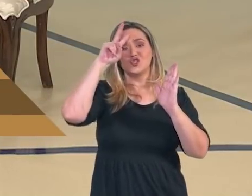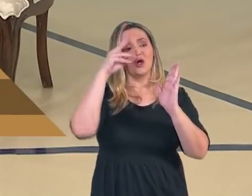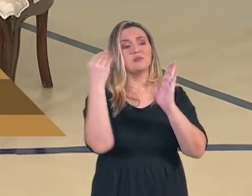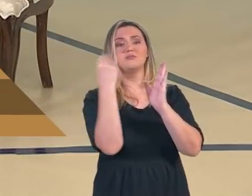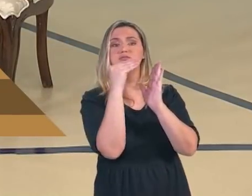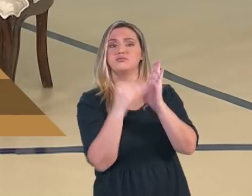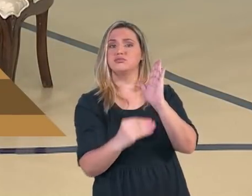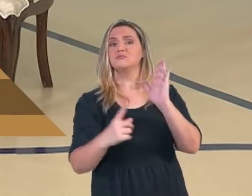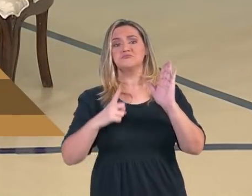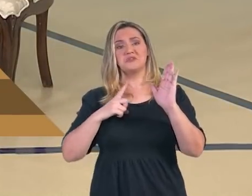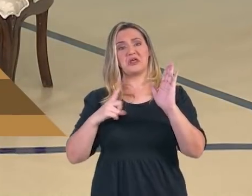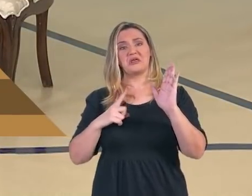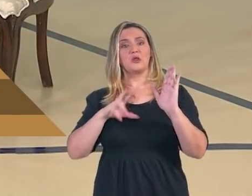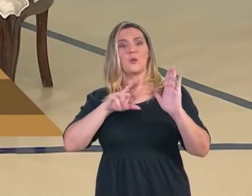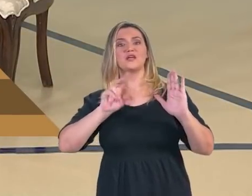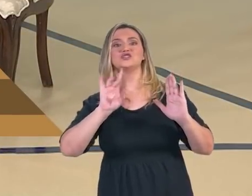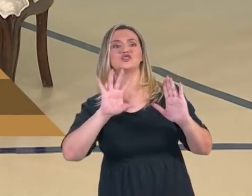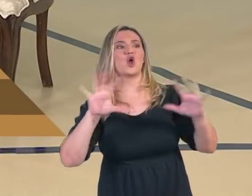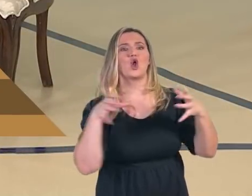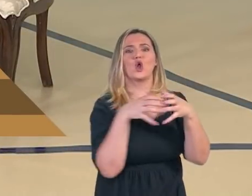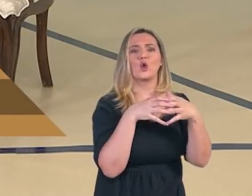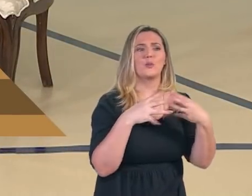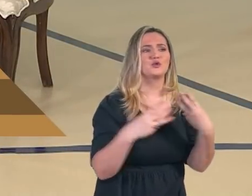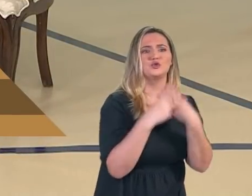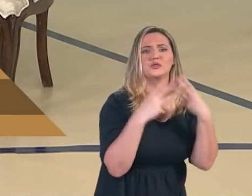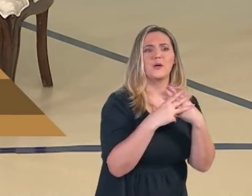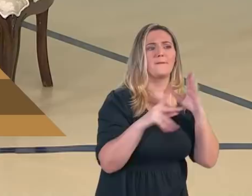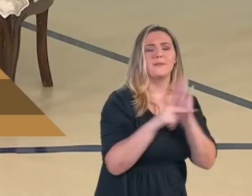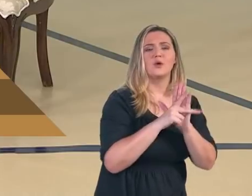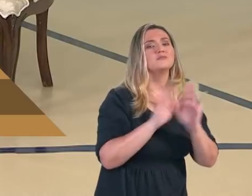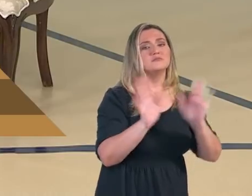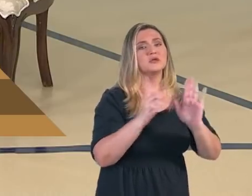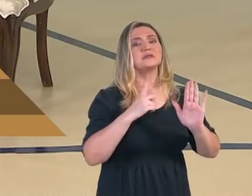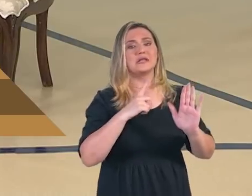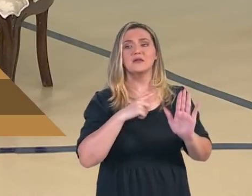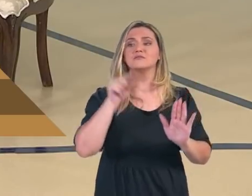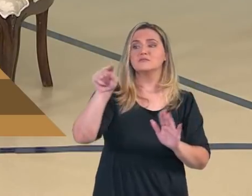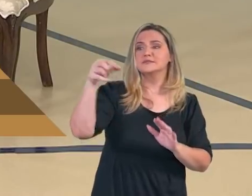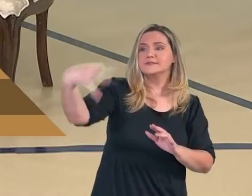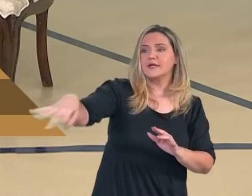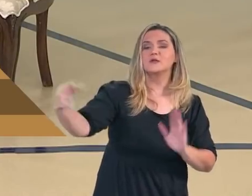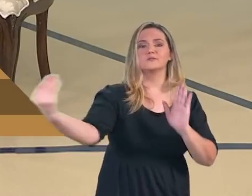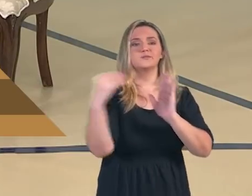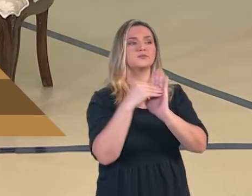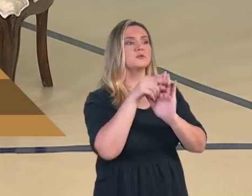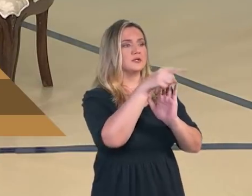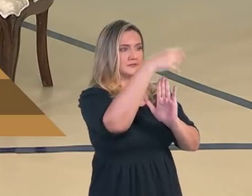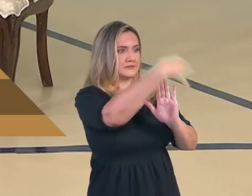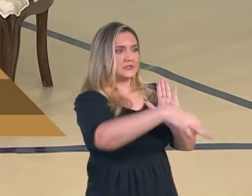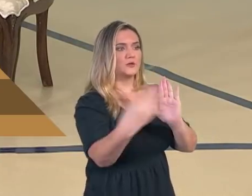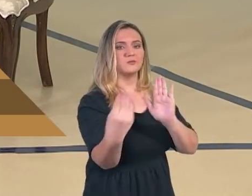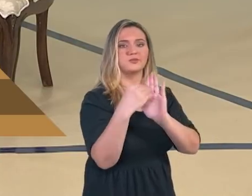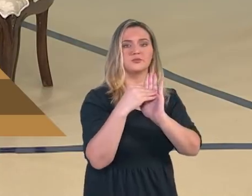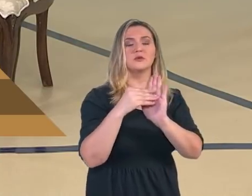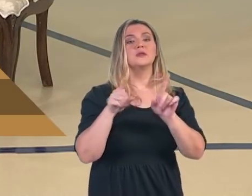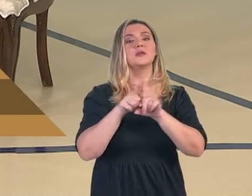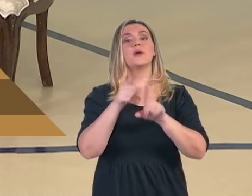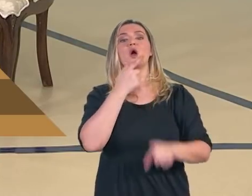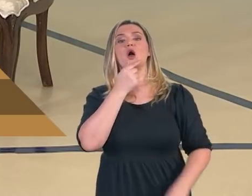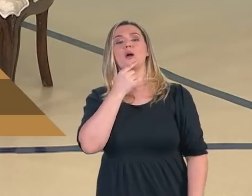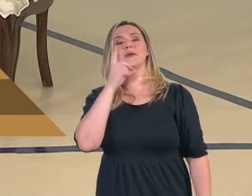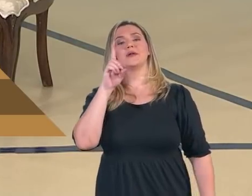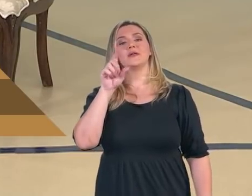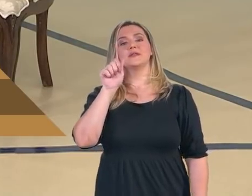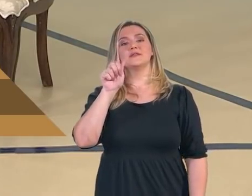o reconhecimento que o livro traz do próprio Nabucodonosor e mais tarde de Dario, o rei da Medopérsia, que teriam